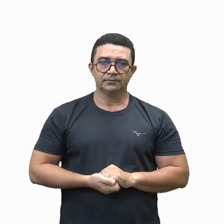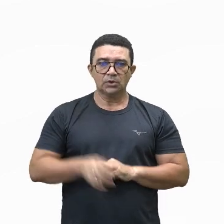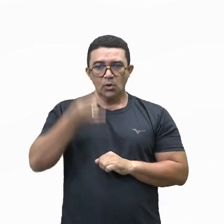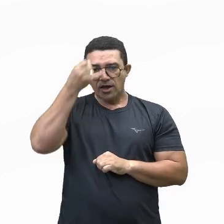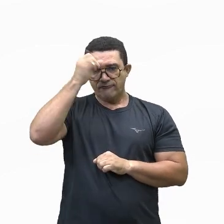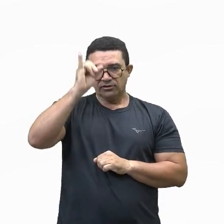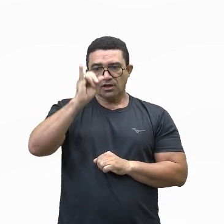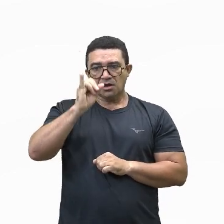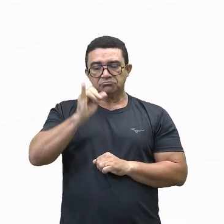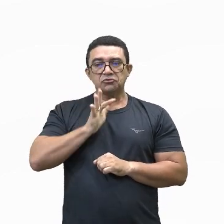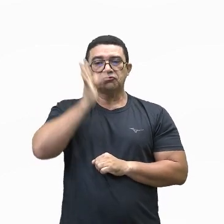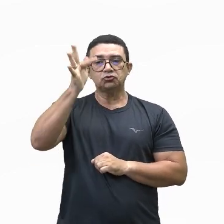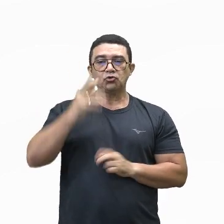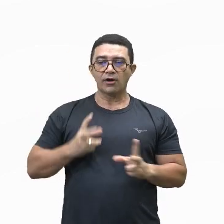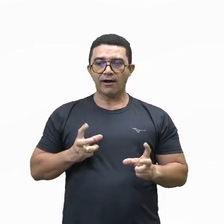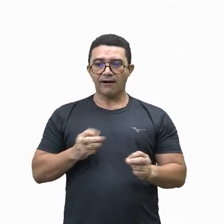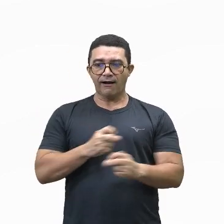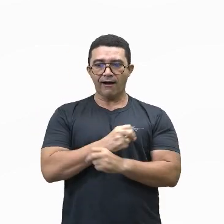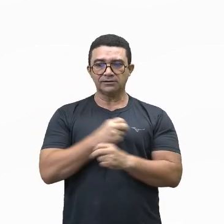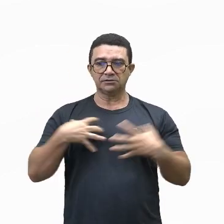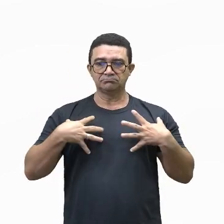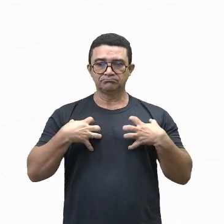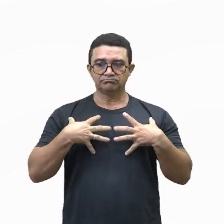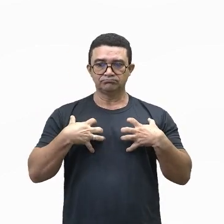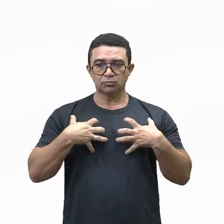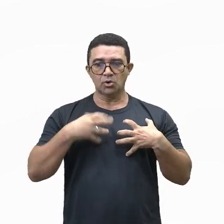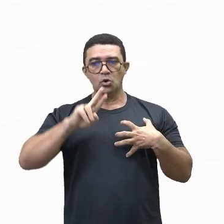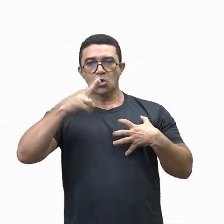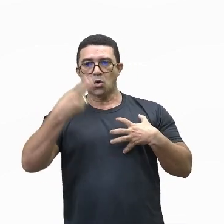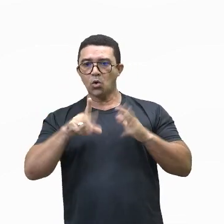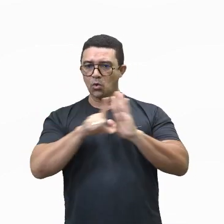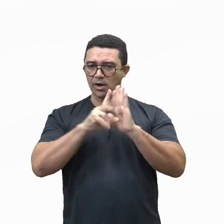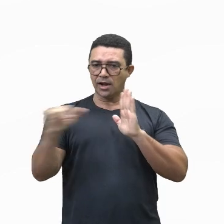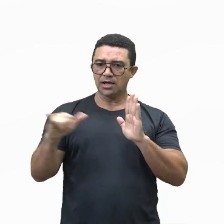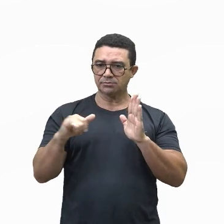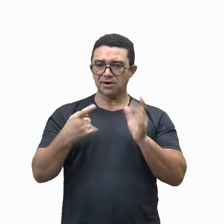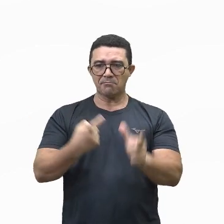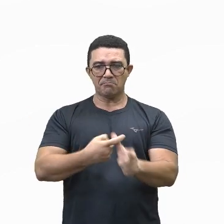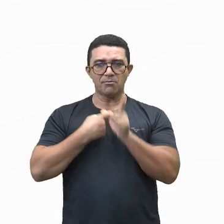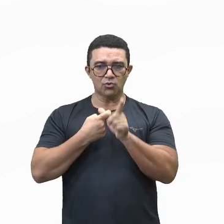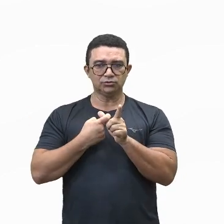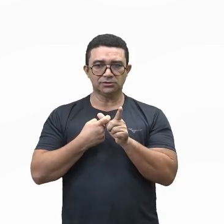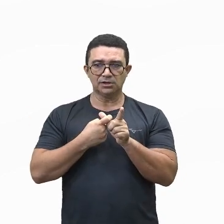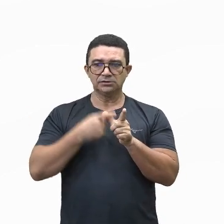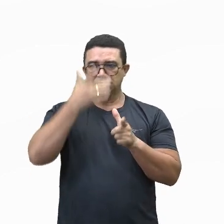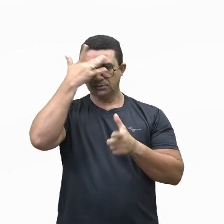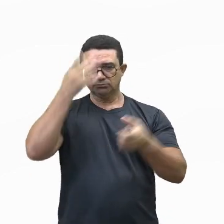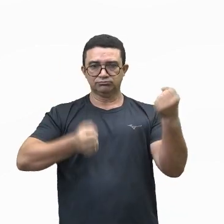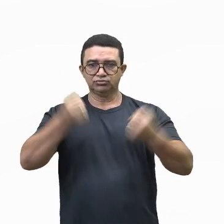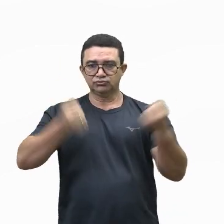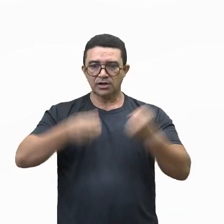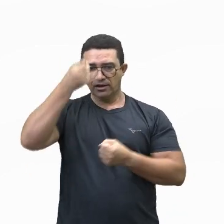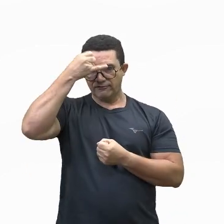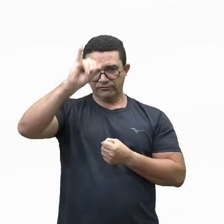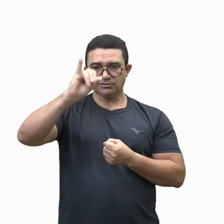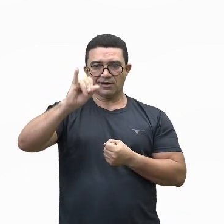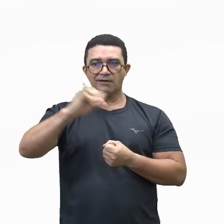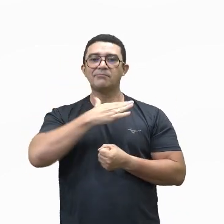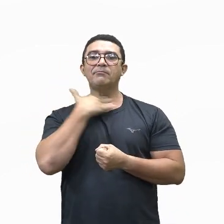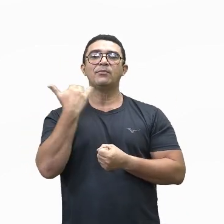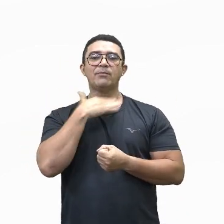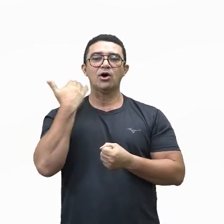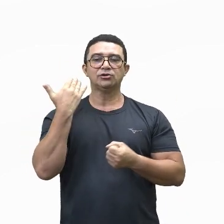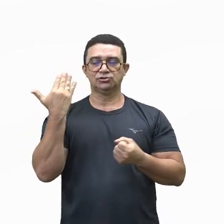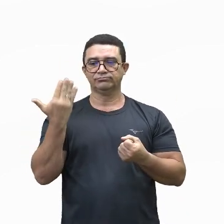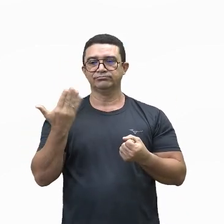evitar câncer de pulmão, ou leis para multar motoristas imprudentes, para evitar mortes no trânsito. Então, veja, são